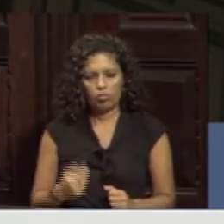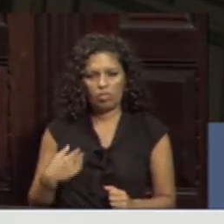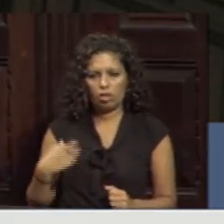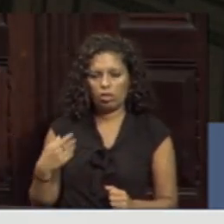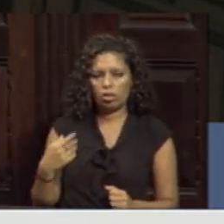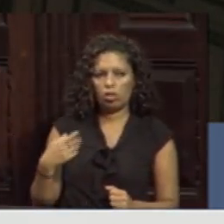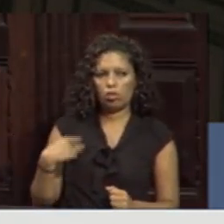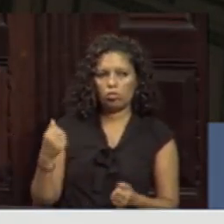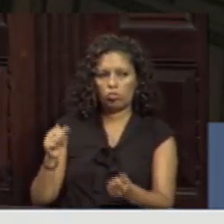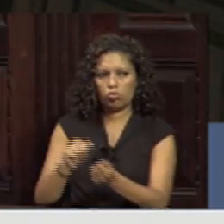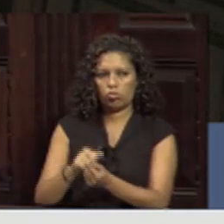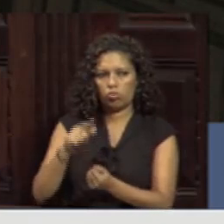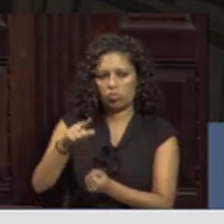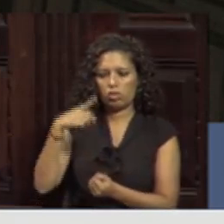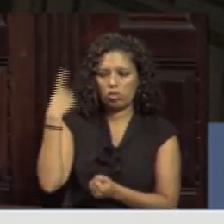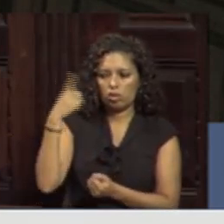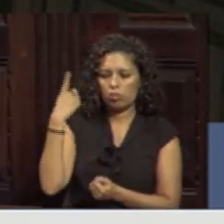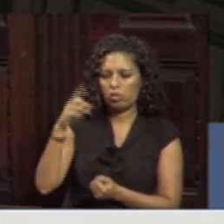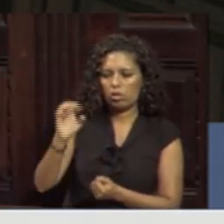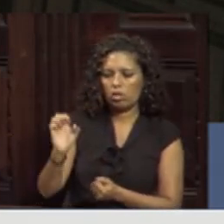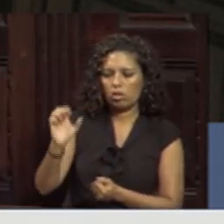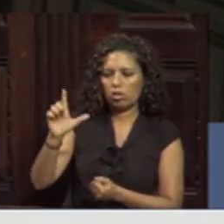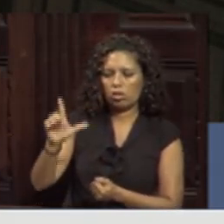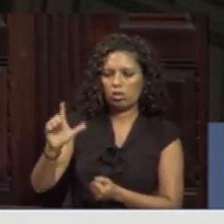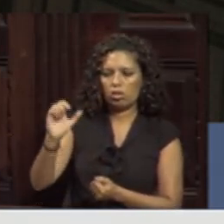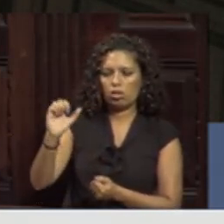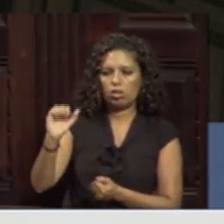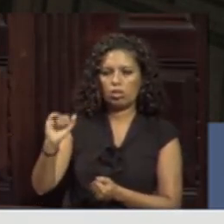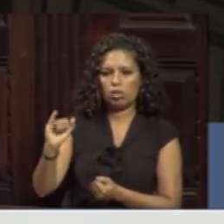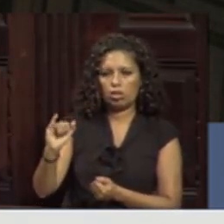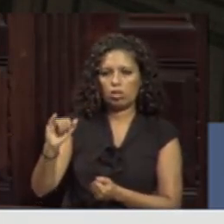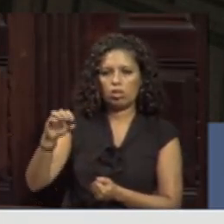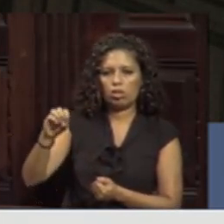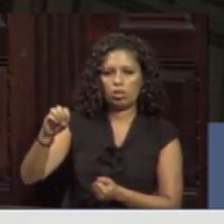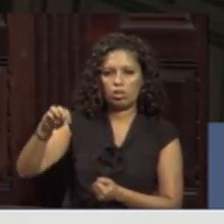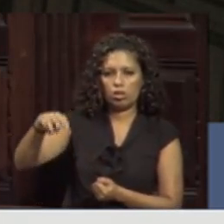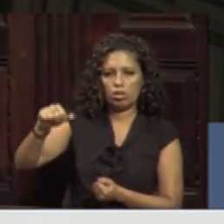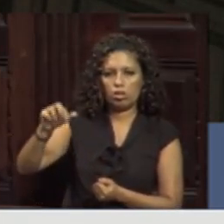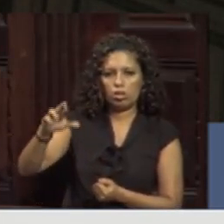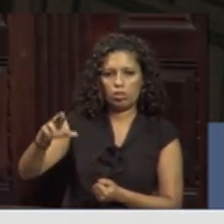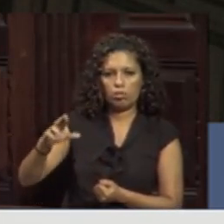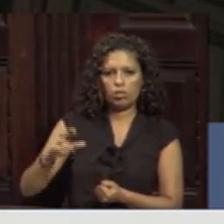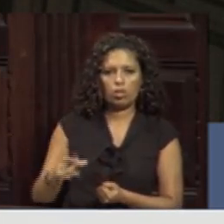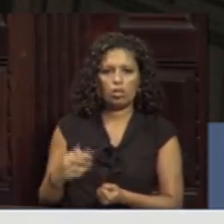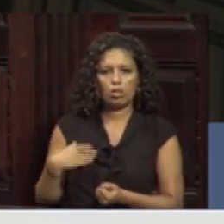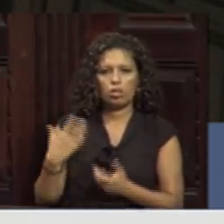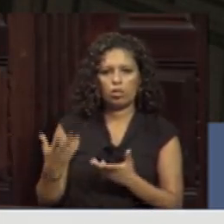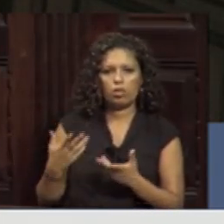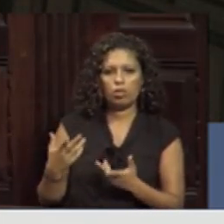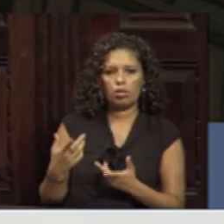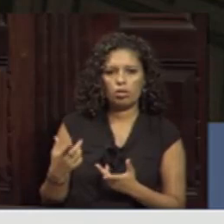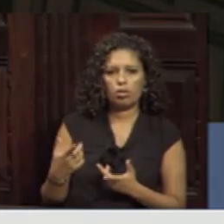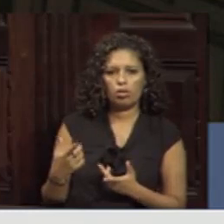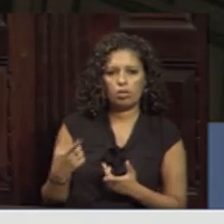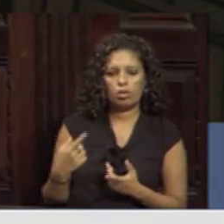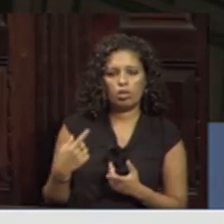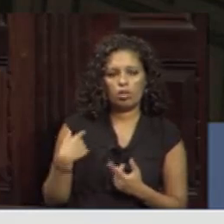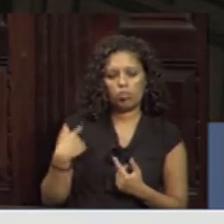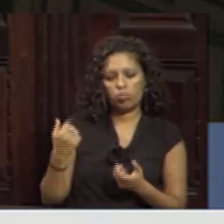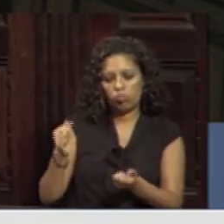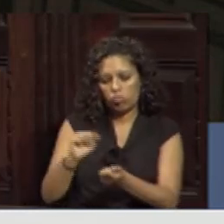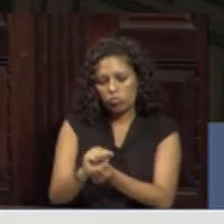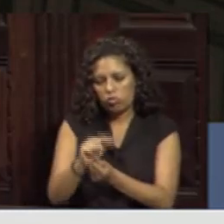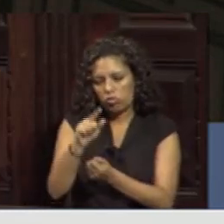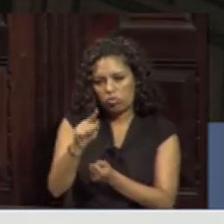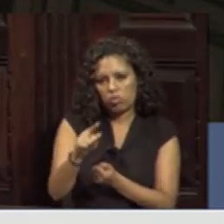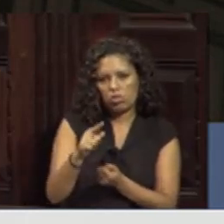companheiro que eu estimo muito, tenho uma admiração profunda, mas quero aqui dedicar esse momento de solidariedade à família,